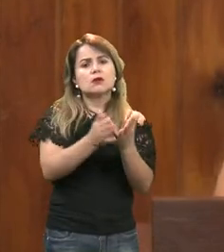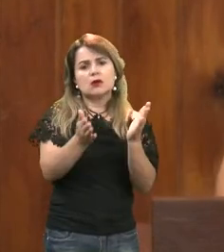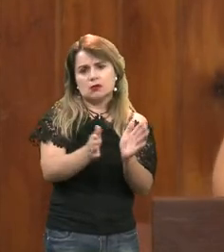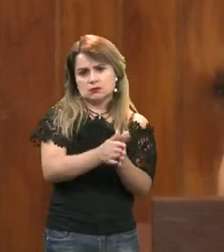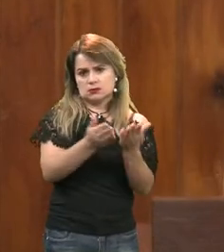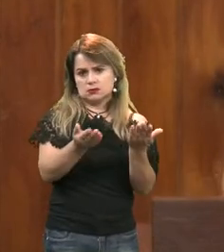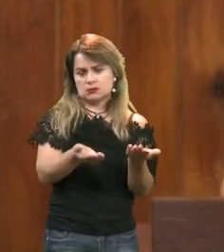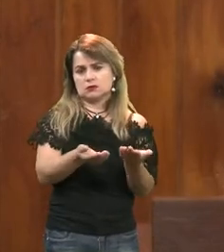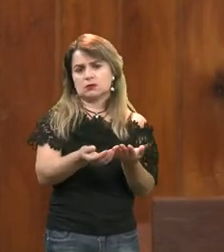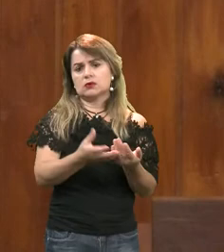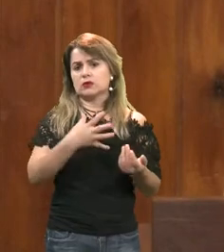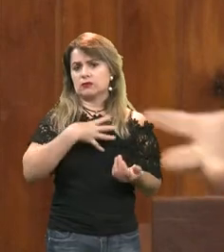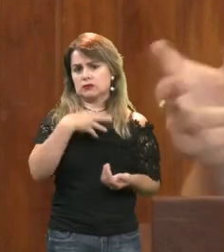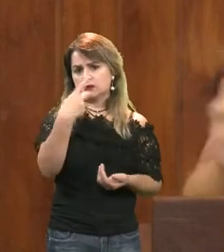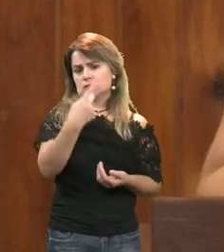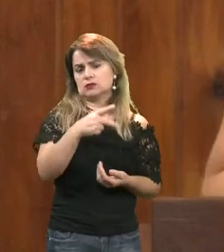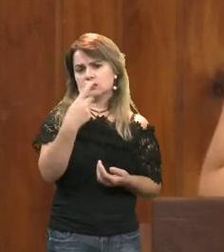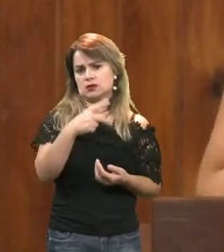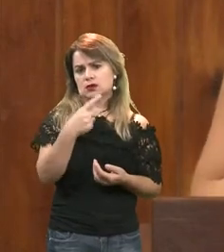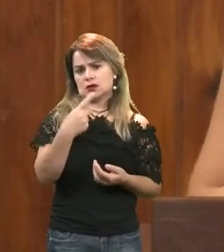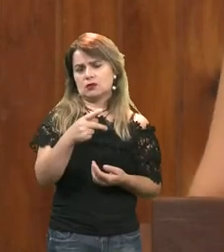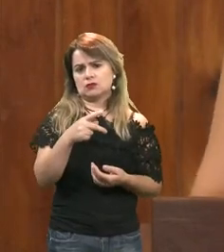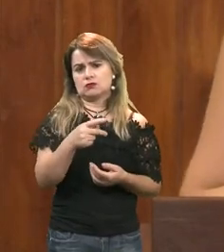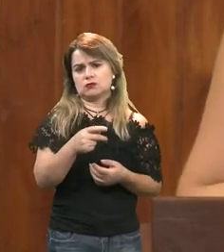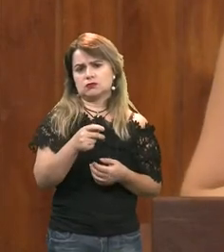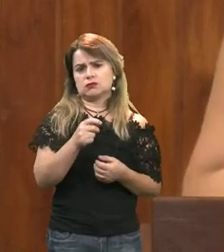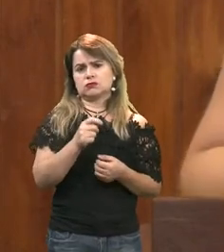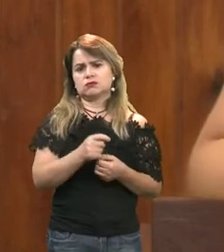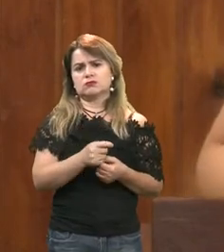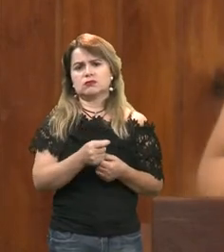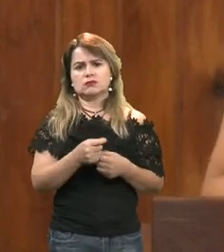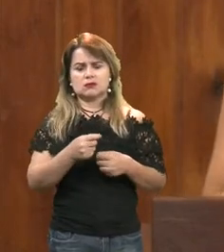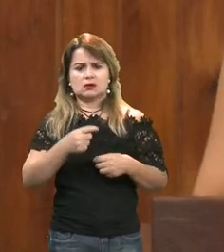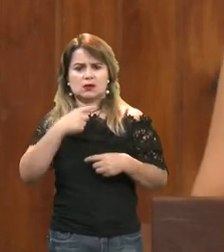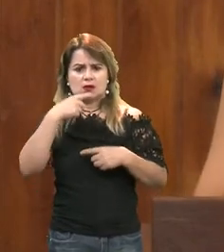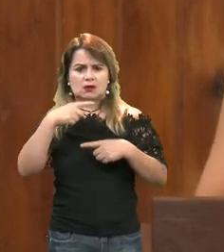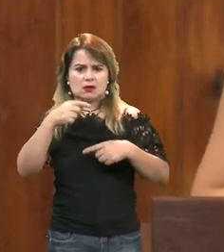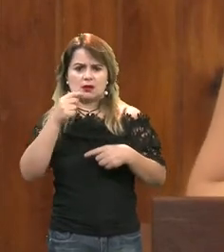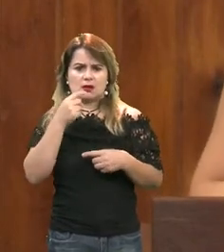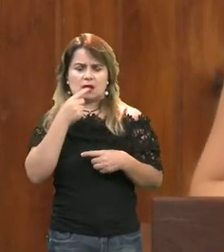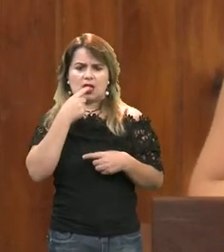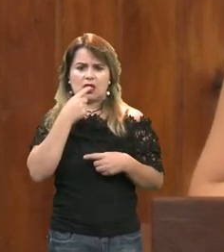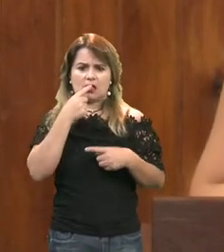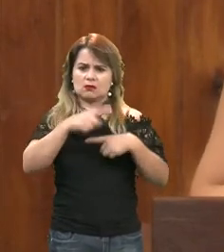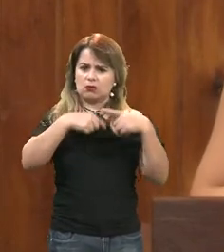epilepsia, convulsiona 80 vezes por dia, mora de favor?